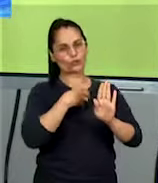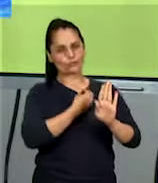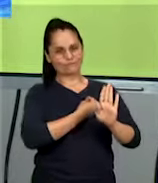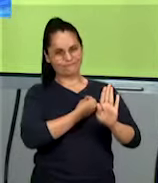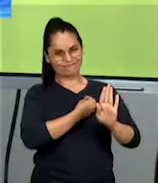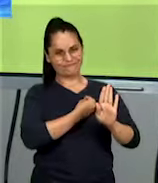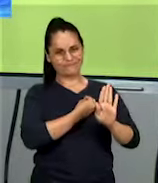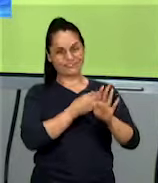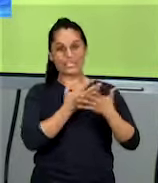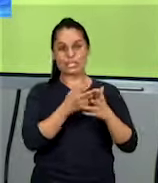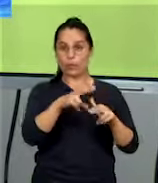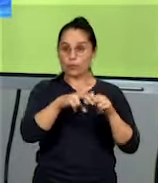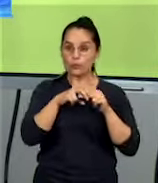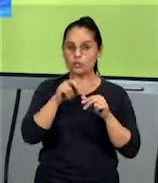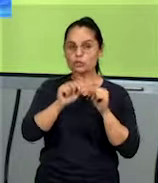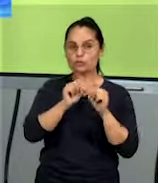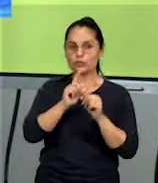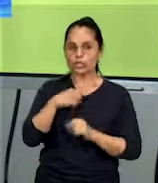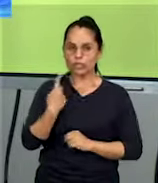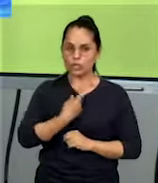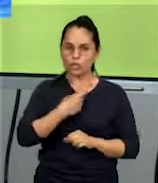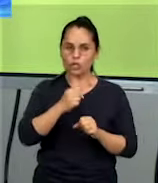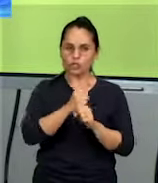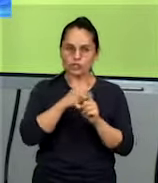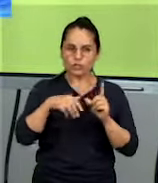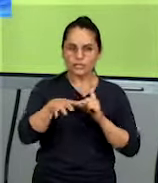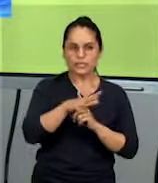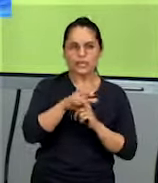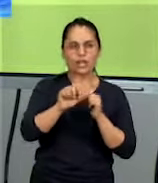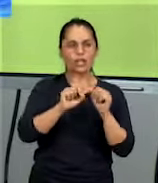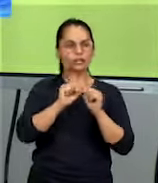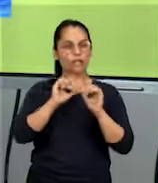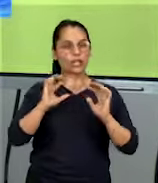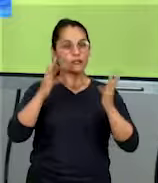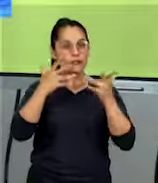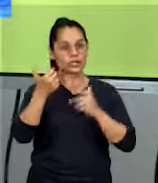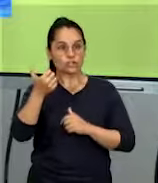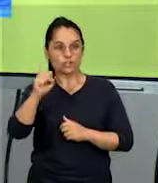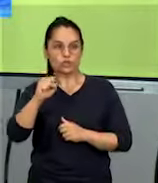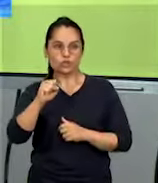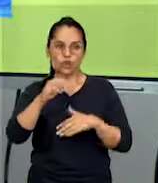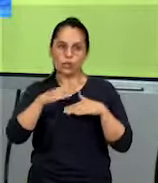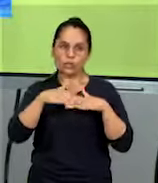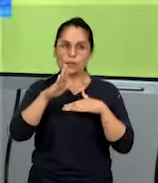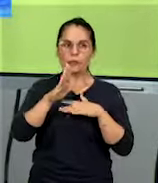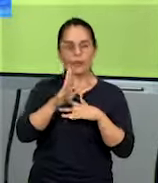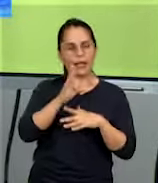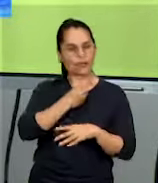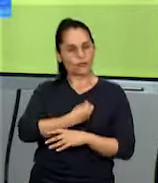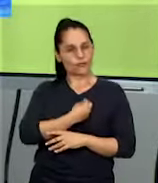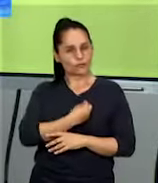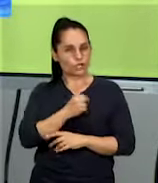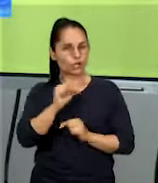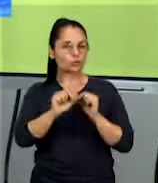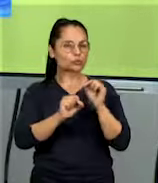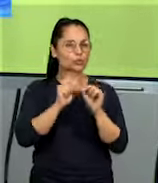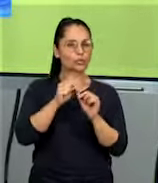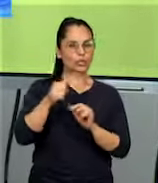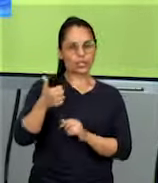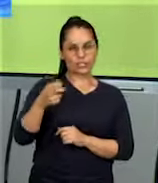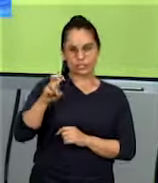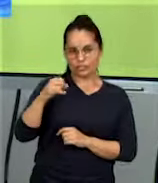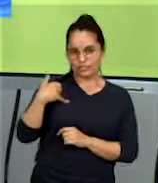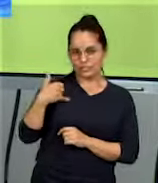isso que eu falei com vocês que na nossa sociedade acaba que a festa de 18 anos tem muito mais essa função do que a de 15.